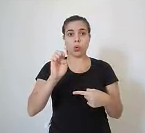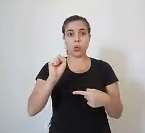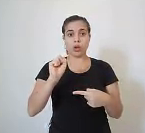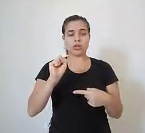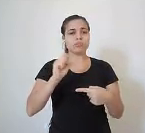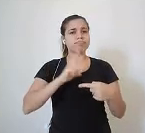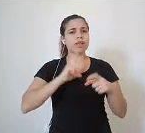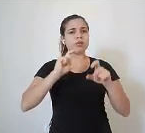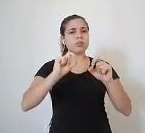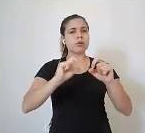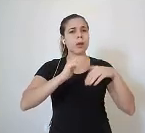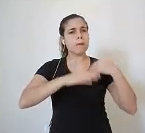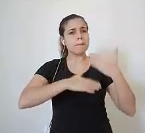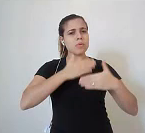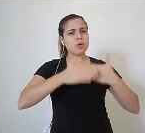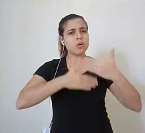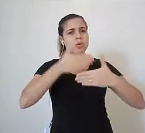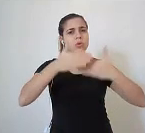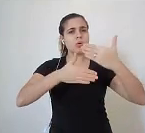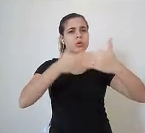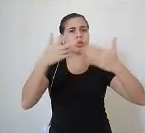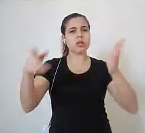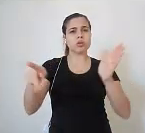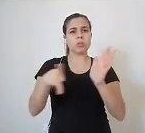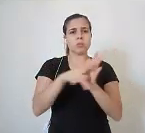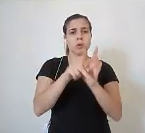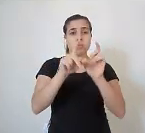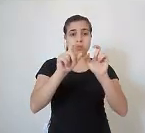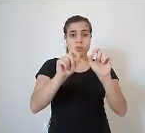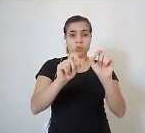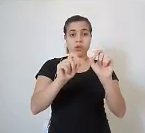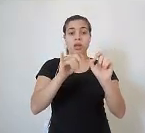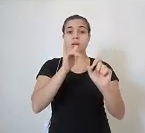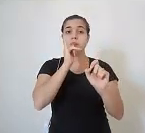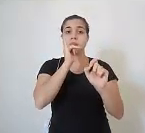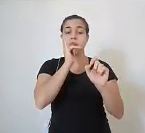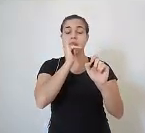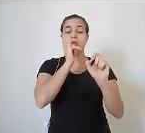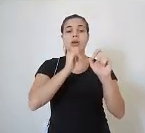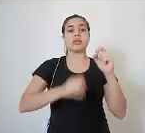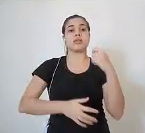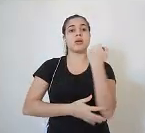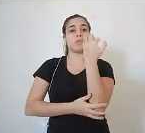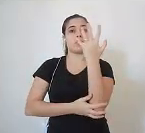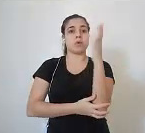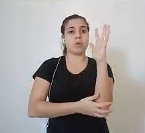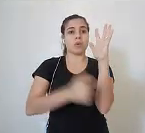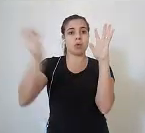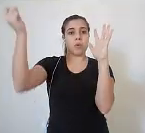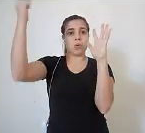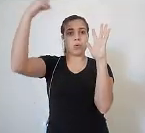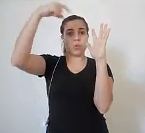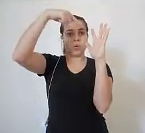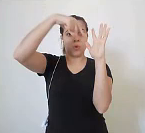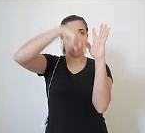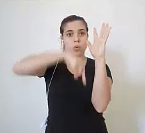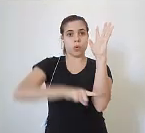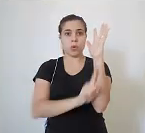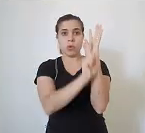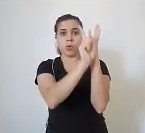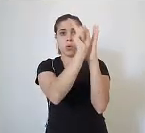como eu falei, são os organismos autotróficos que podem fazer dois processos de produção de